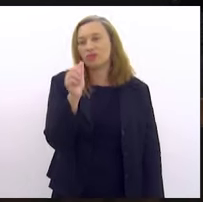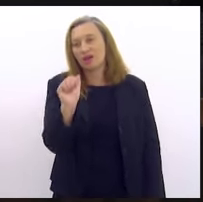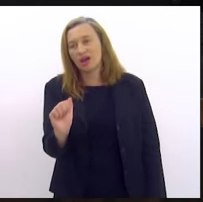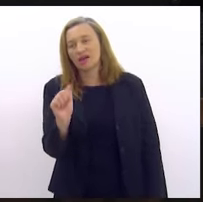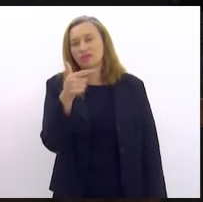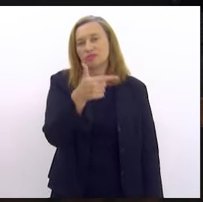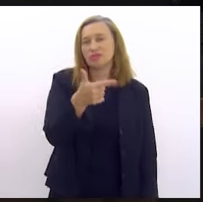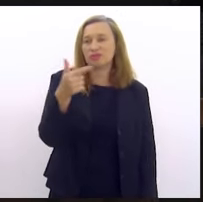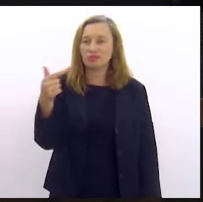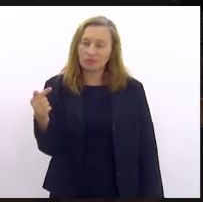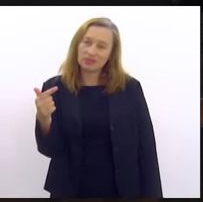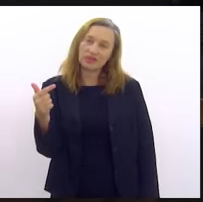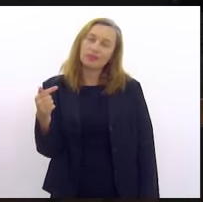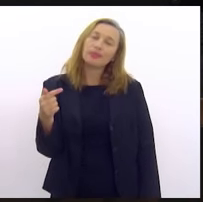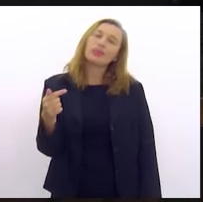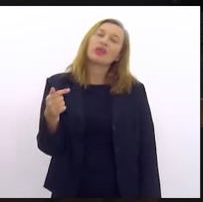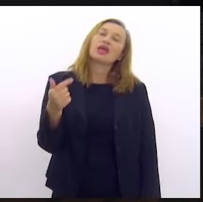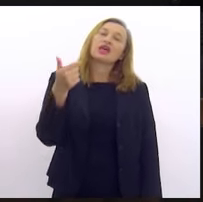1650-A/2012,